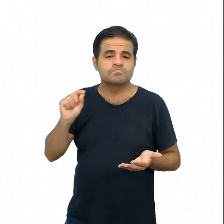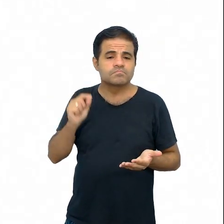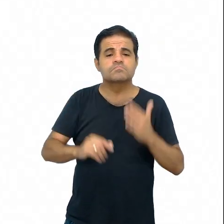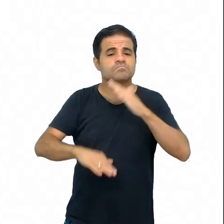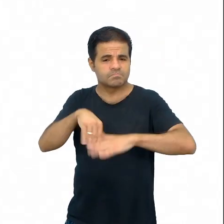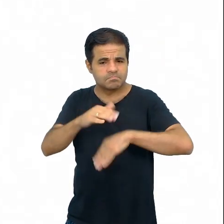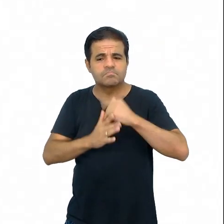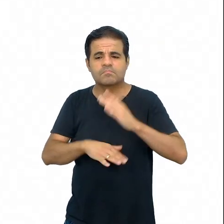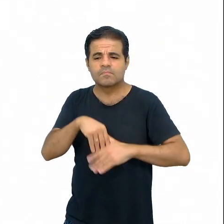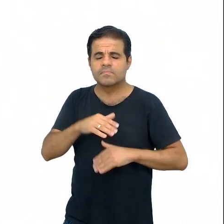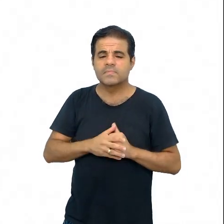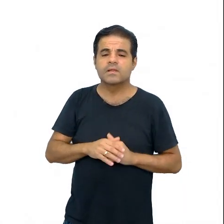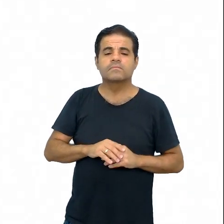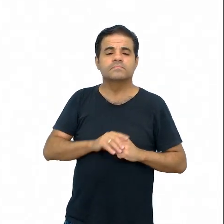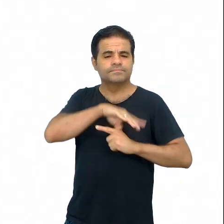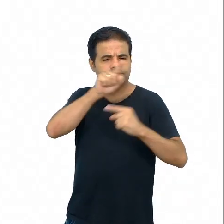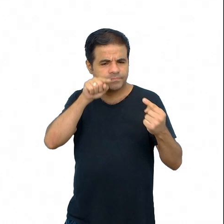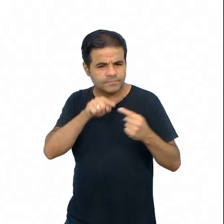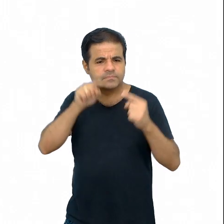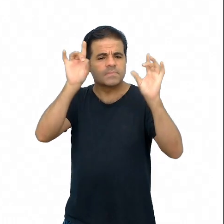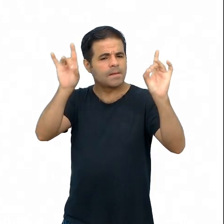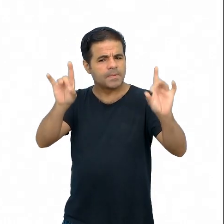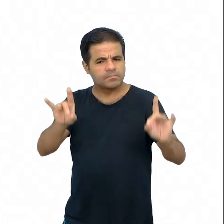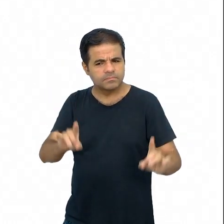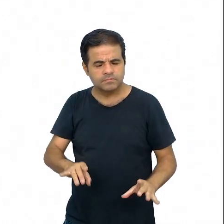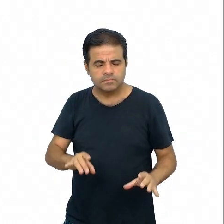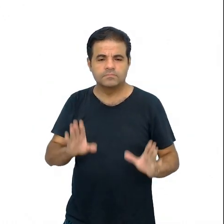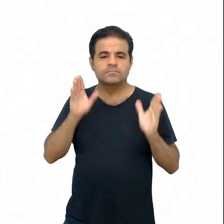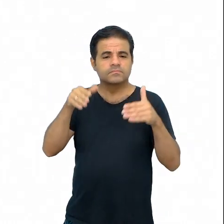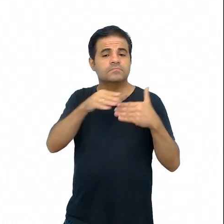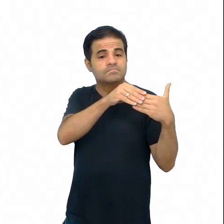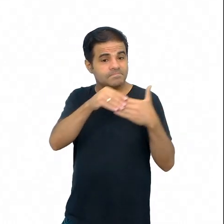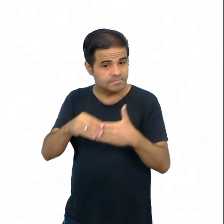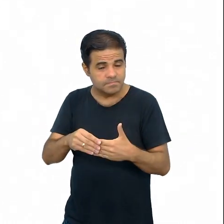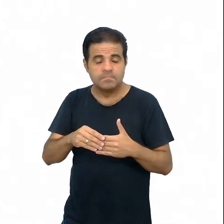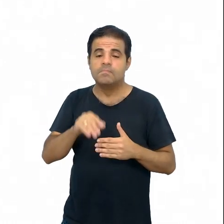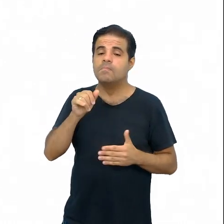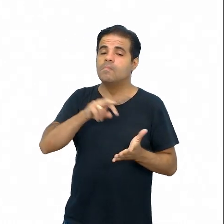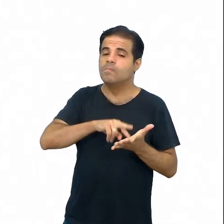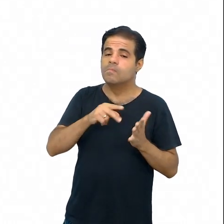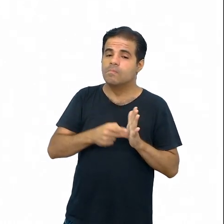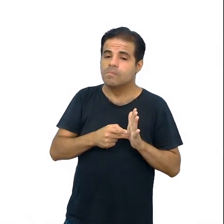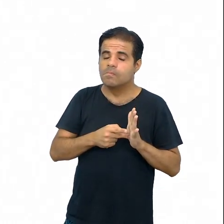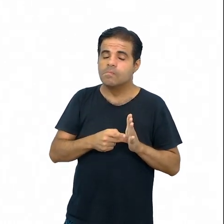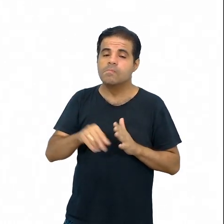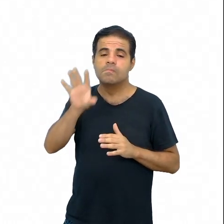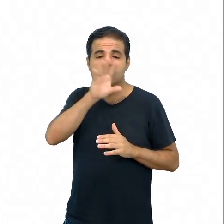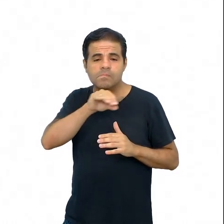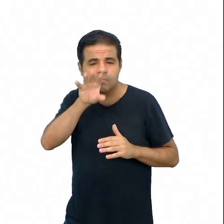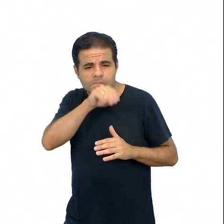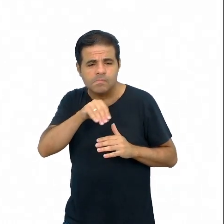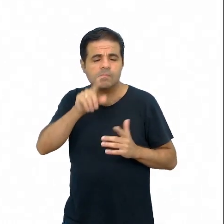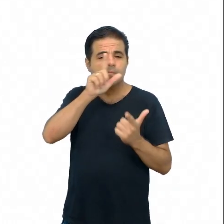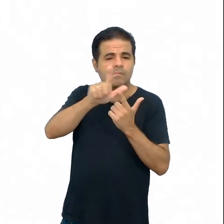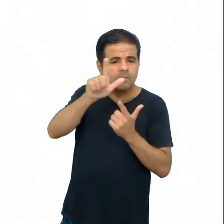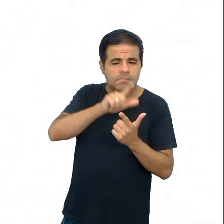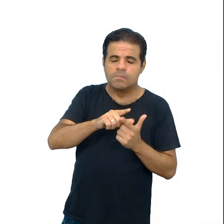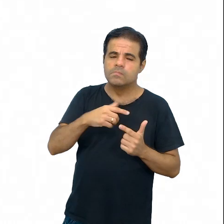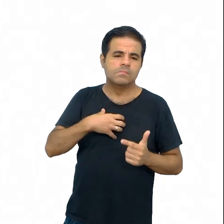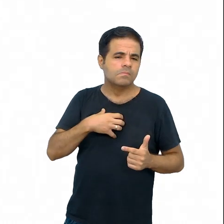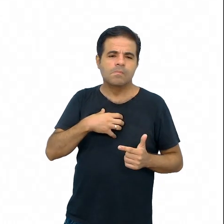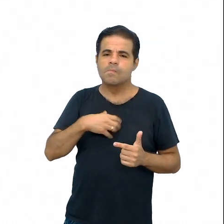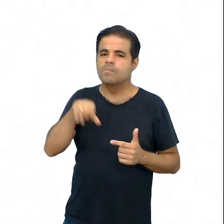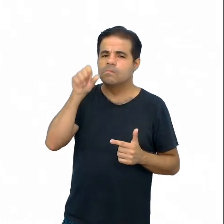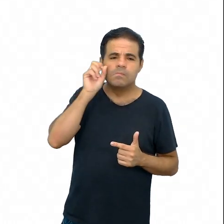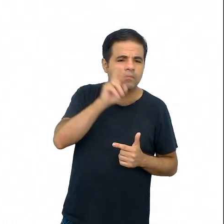de prática e pelas finalidades específicas a que se destinam. Então, significa que a oralidade e o letramento não podem